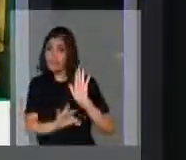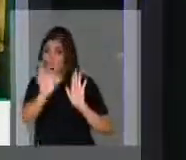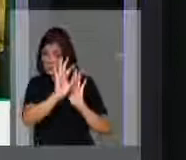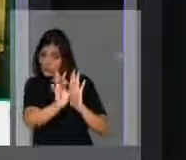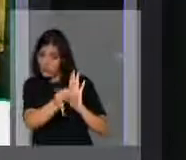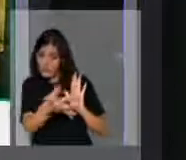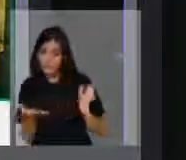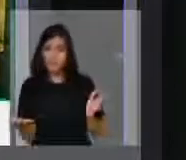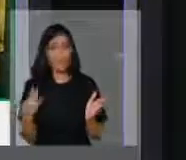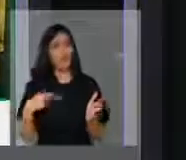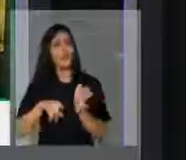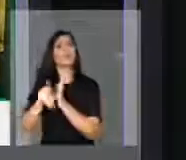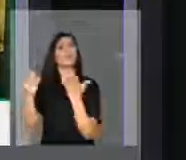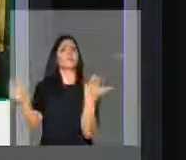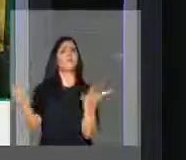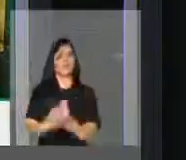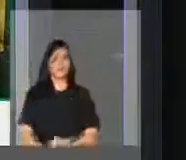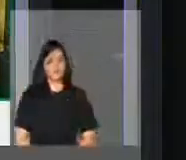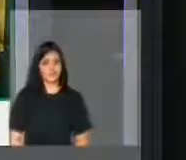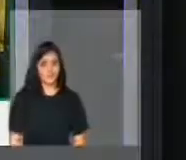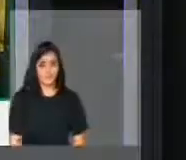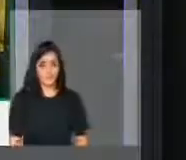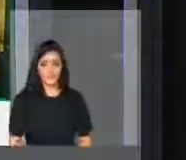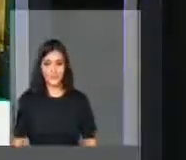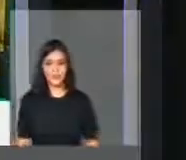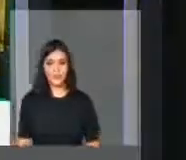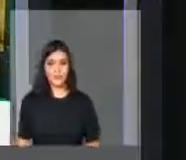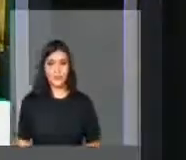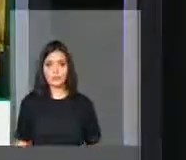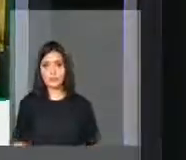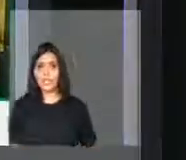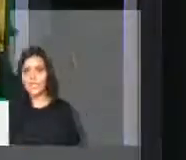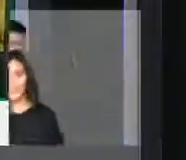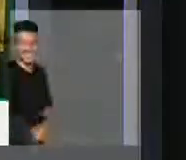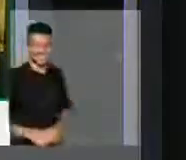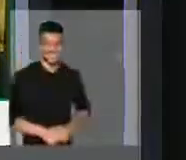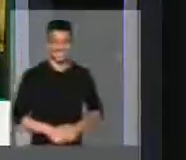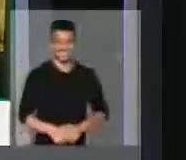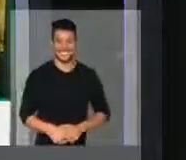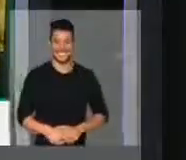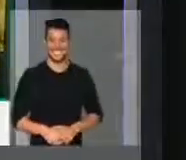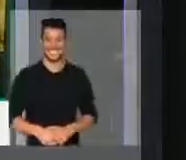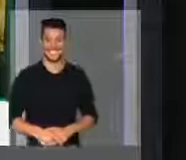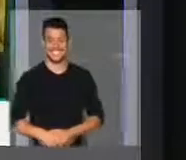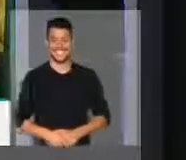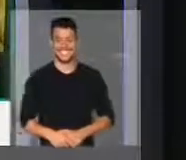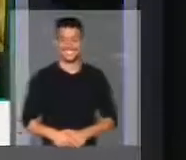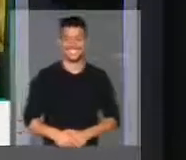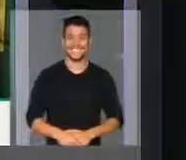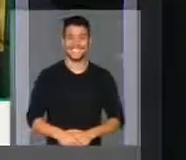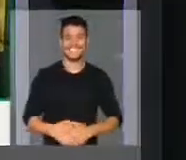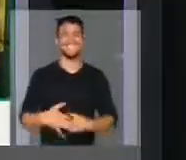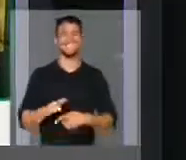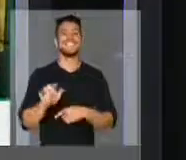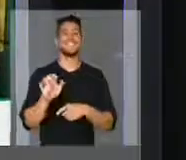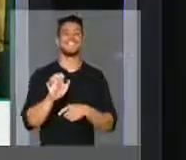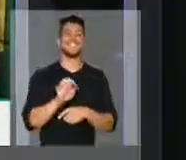federais. Aí eu lhe pergunto, aonde essas pessoas estão cumprindo pena? Nos